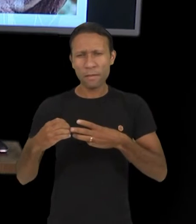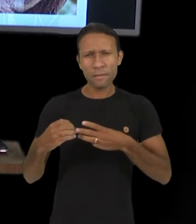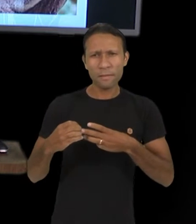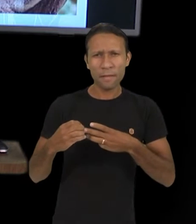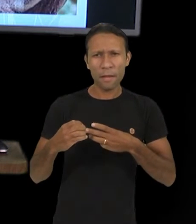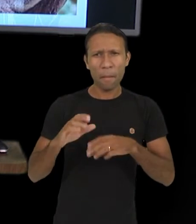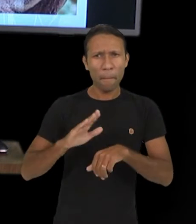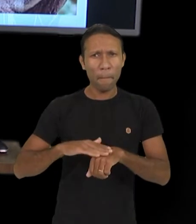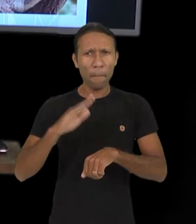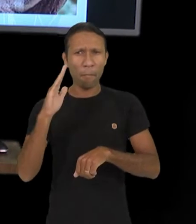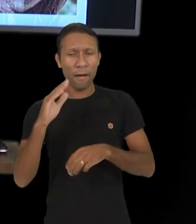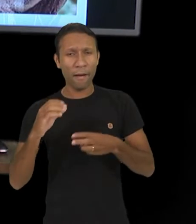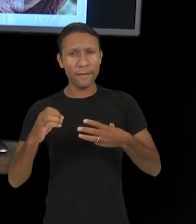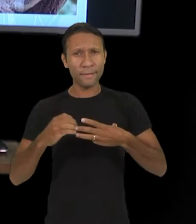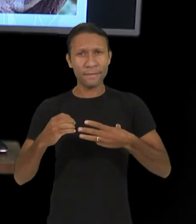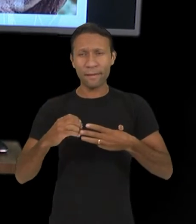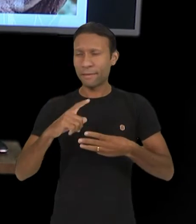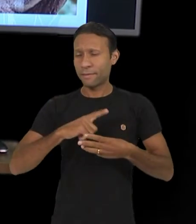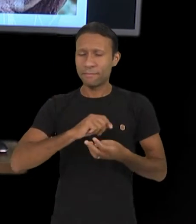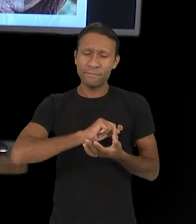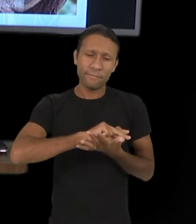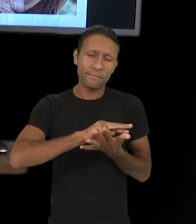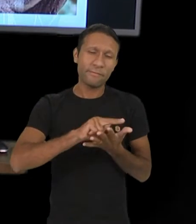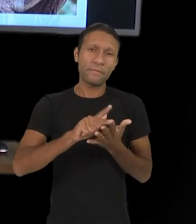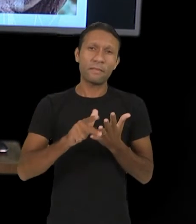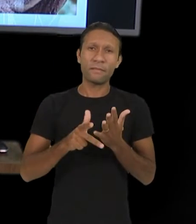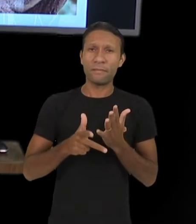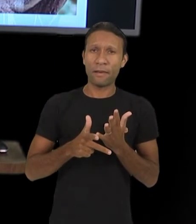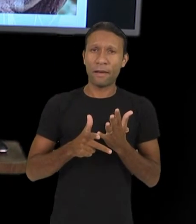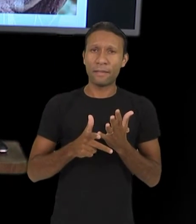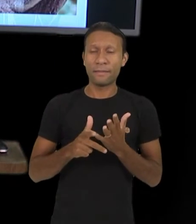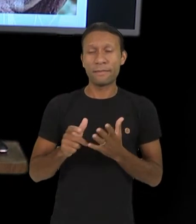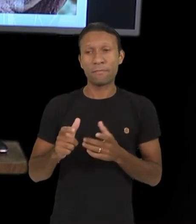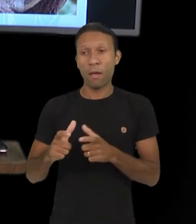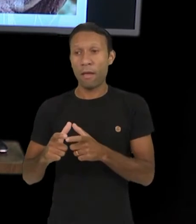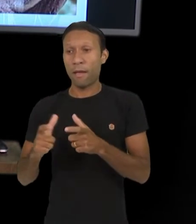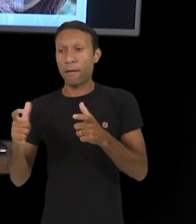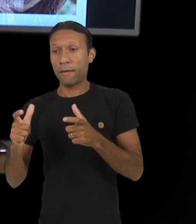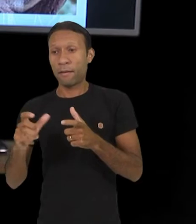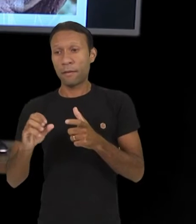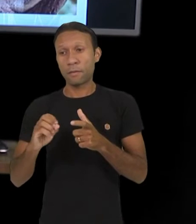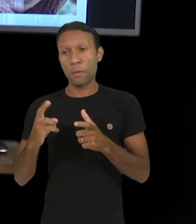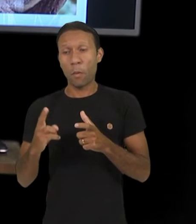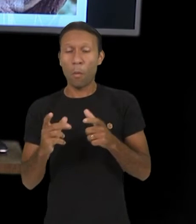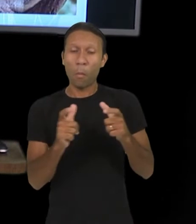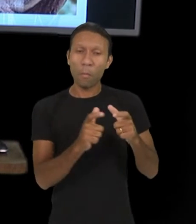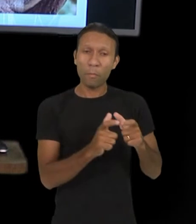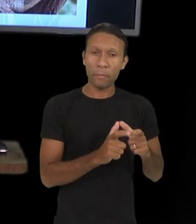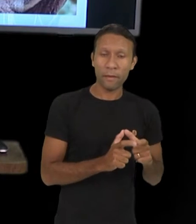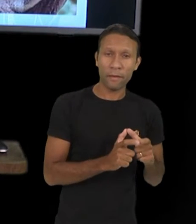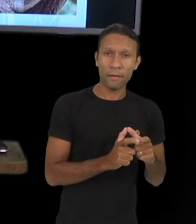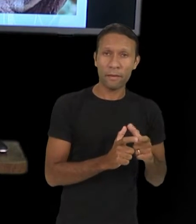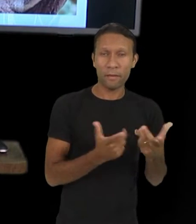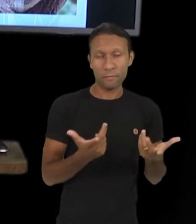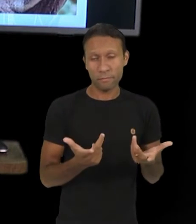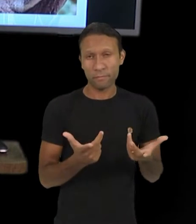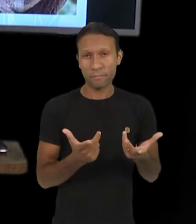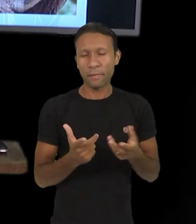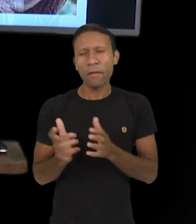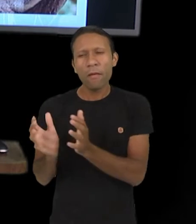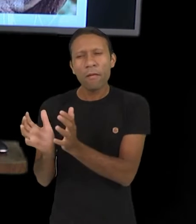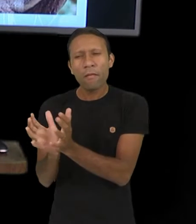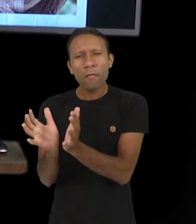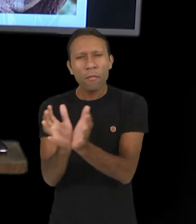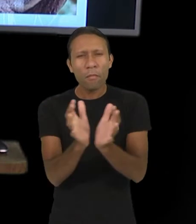tem muitas células, se tem uma diversidade de células grande ou não. Isso vai depender de cada um dos